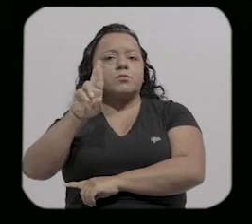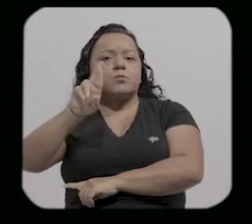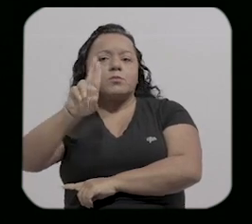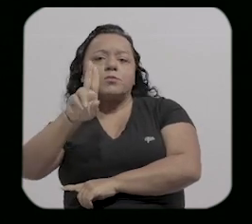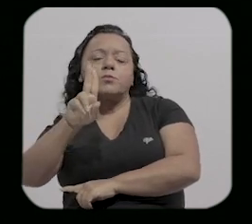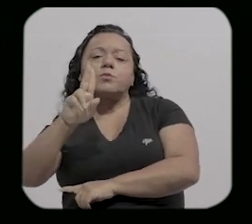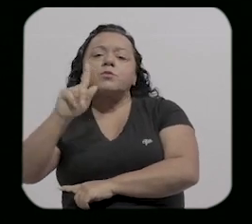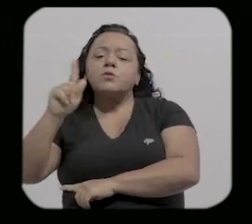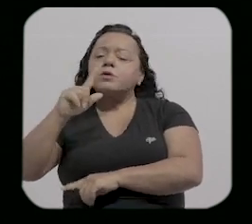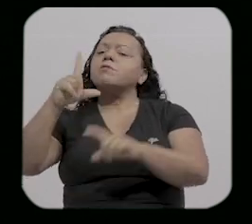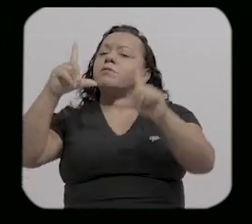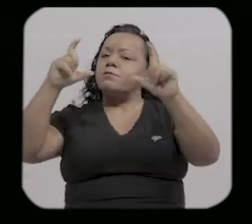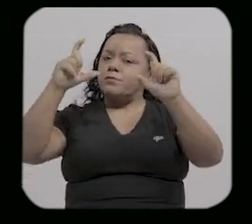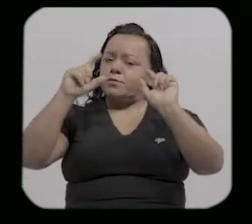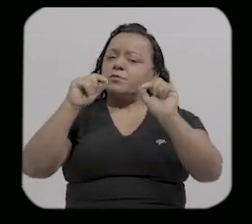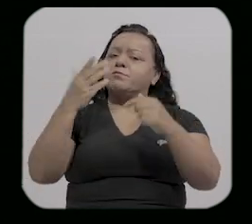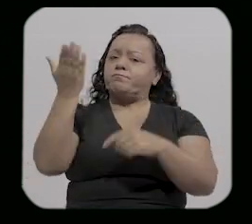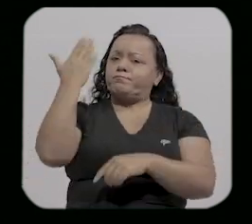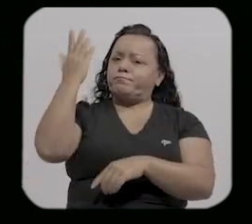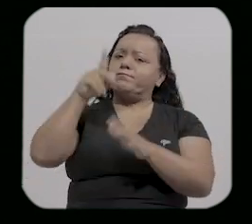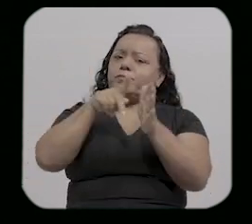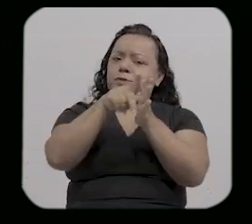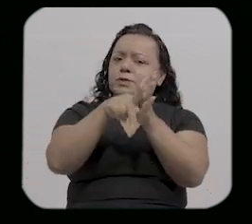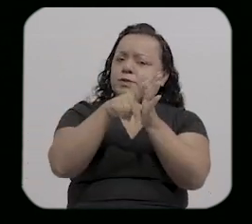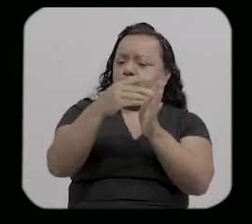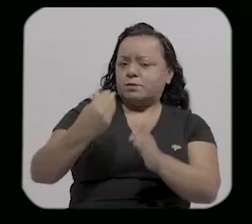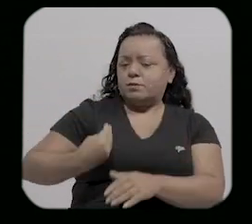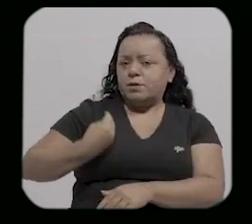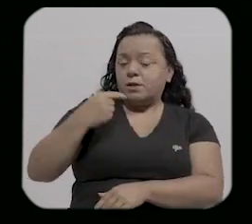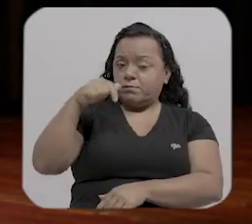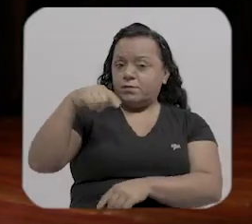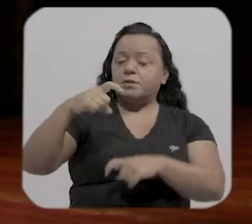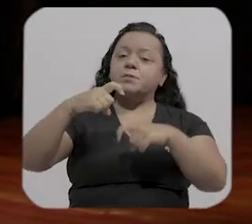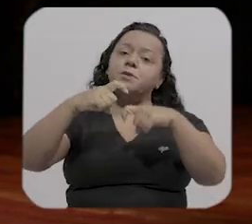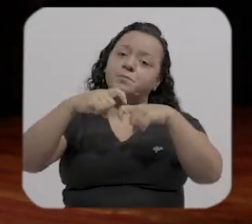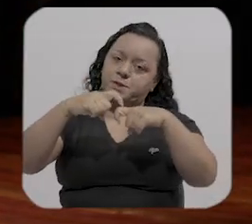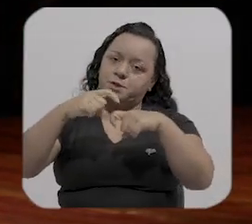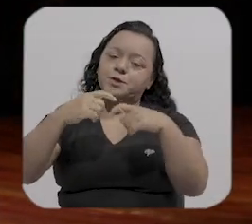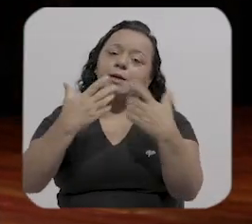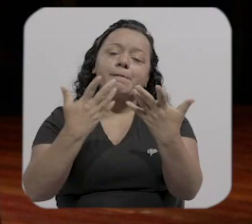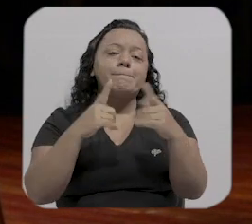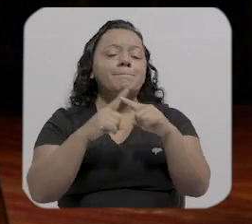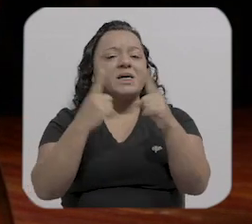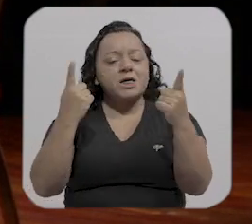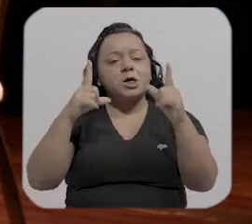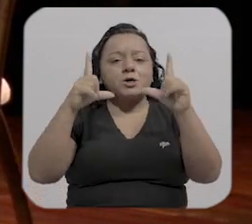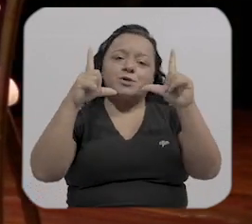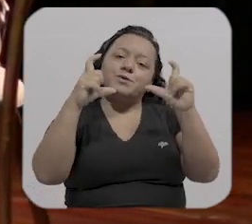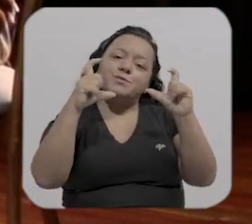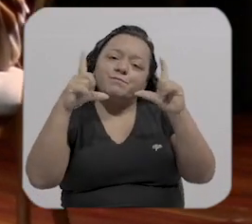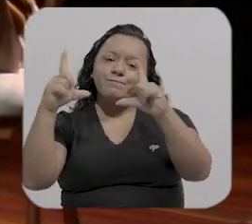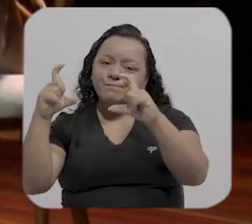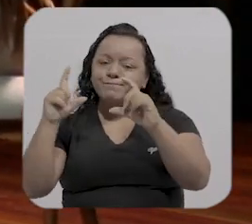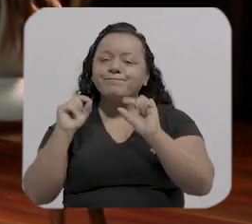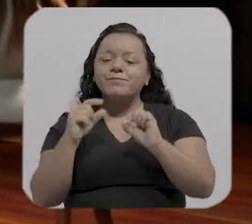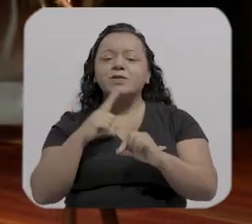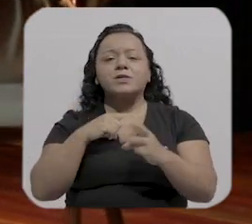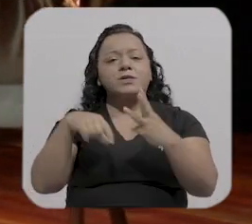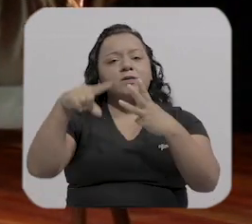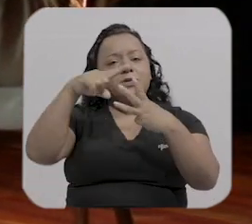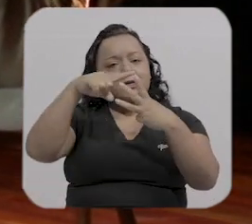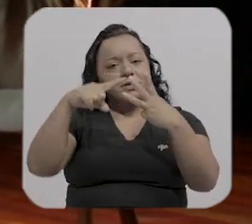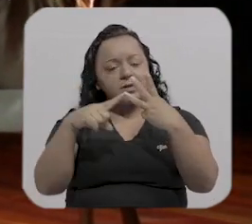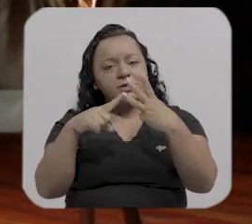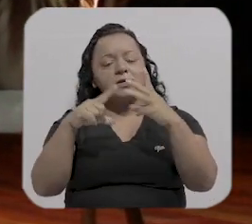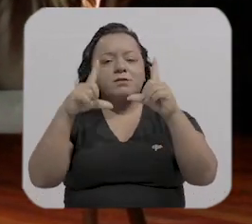da ferrovia na época, muito embora ele tenha estado aqui para fazer a parte de medicina, né? Mas ele conseguiu fotografar,